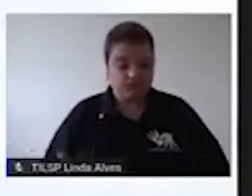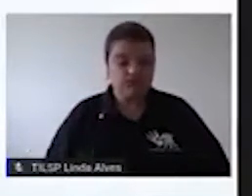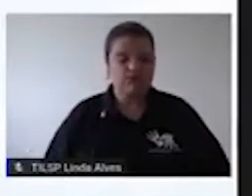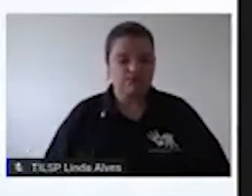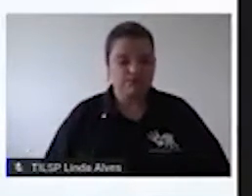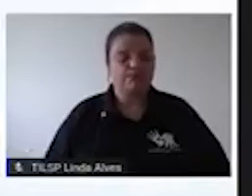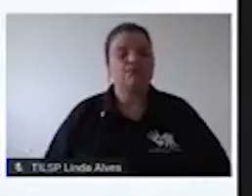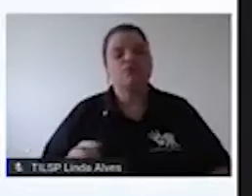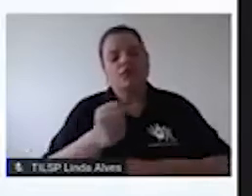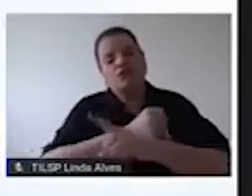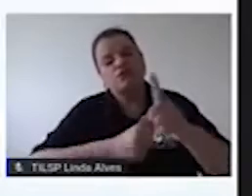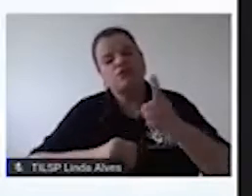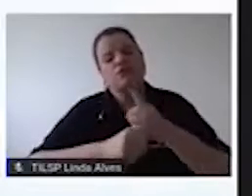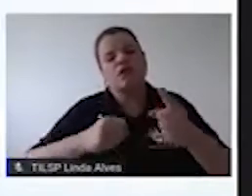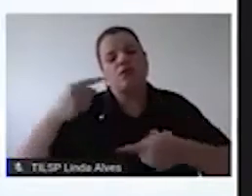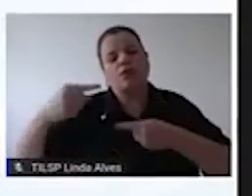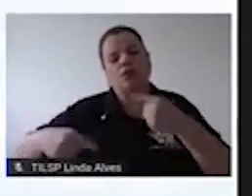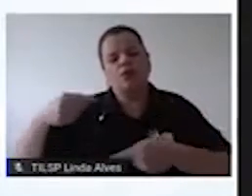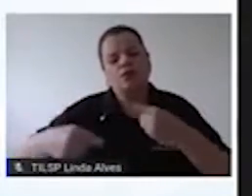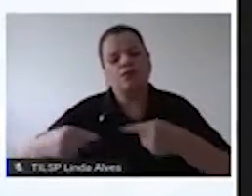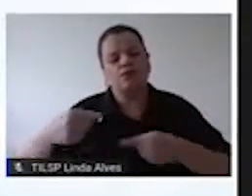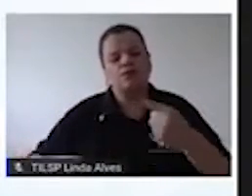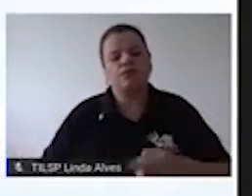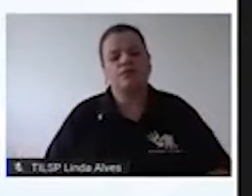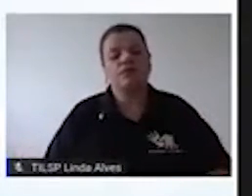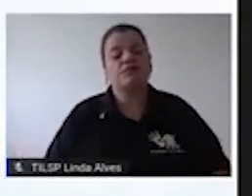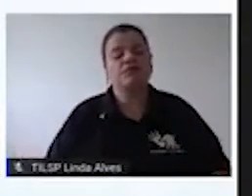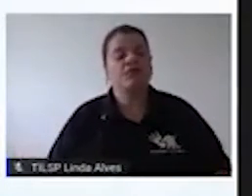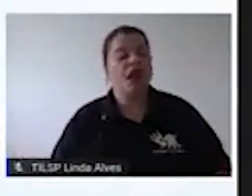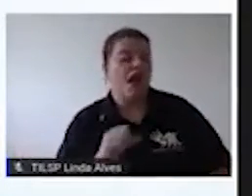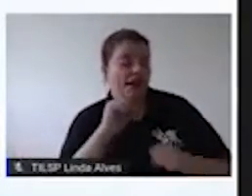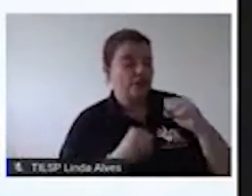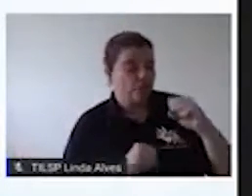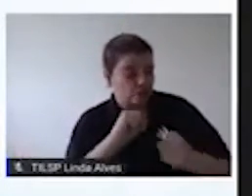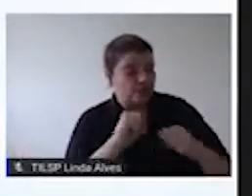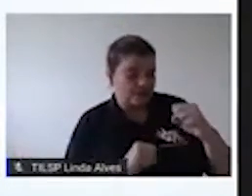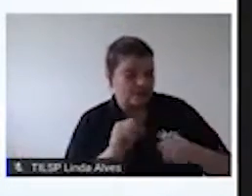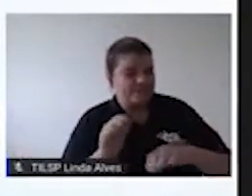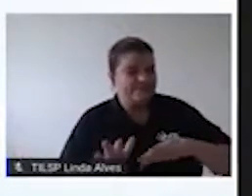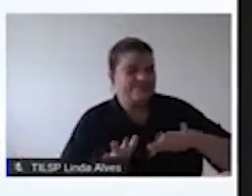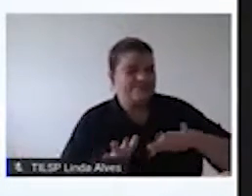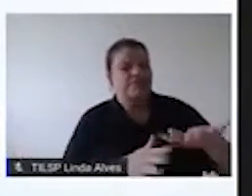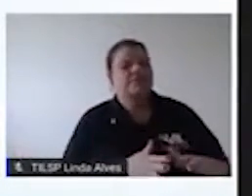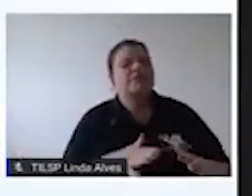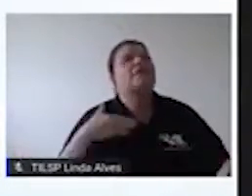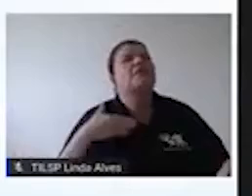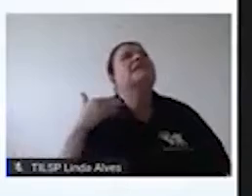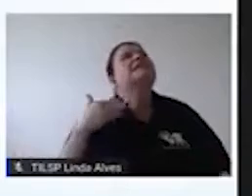né, social ou econômico. A Industrial, desde